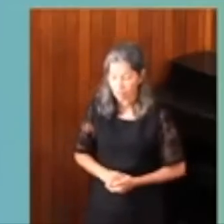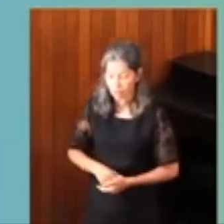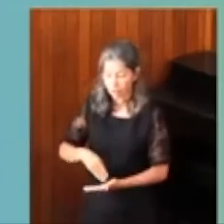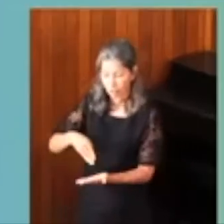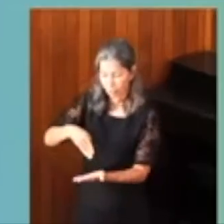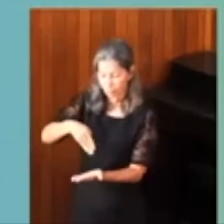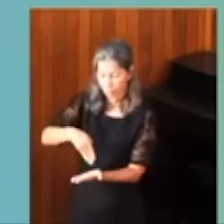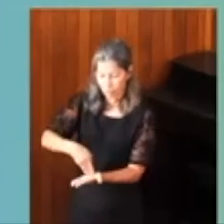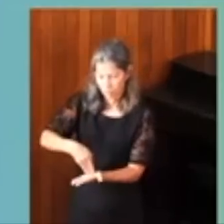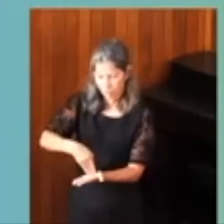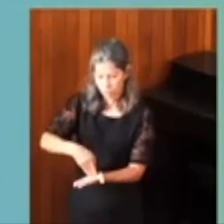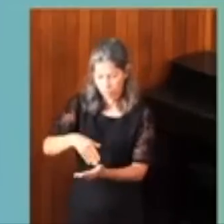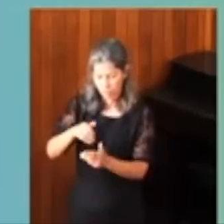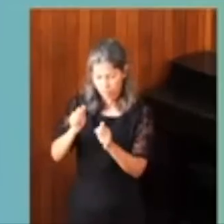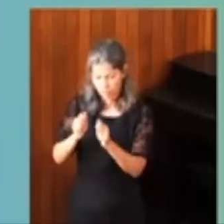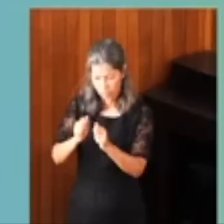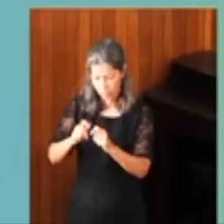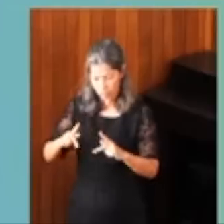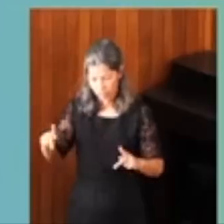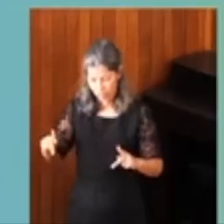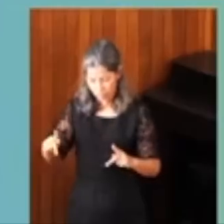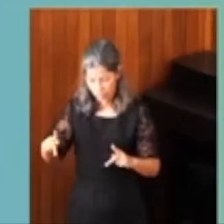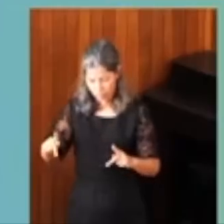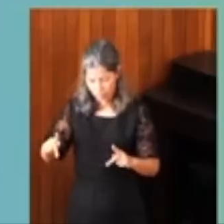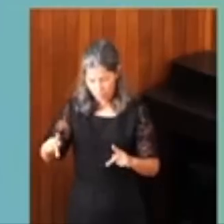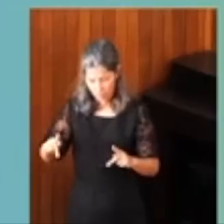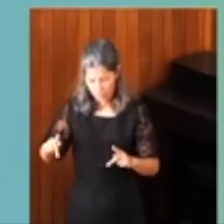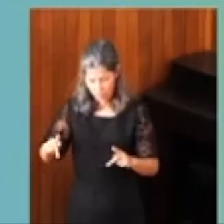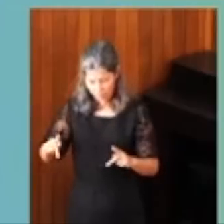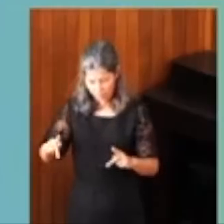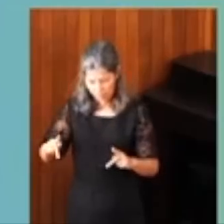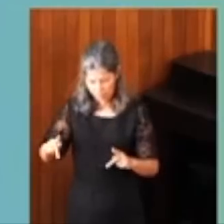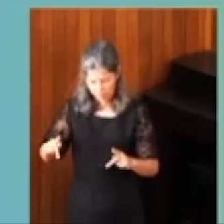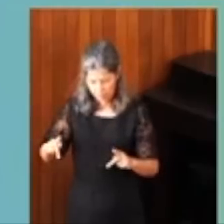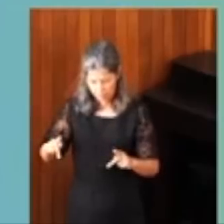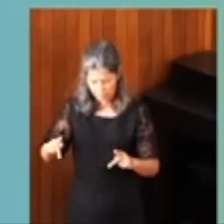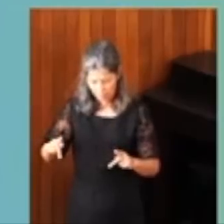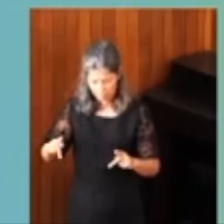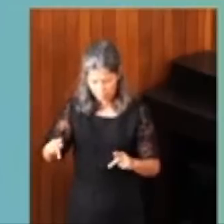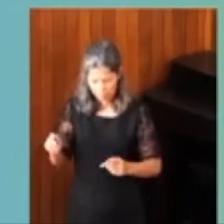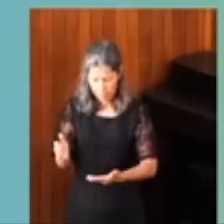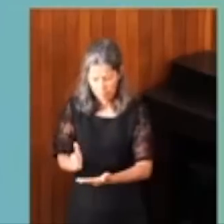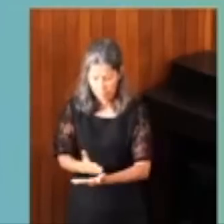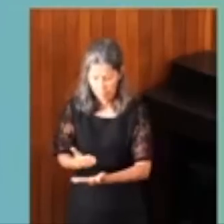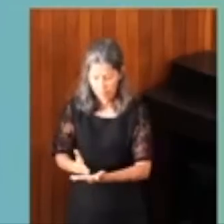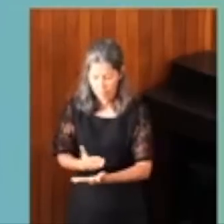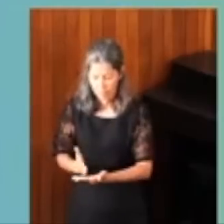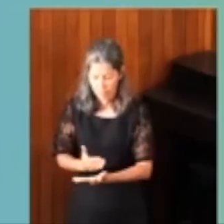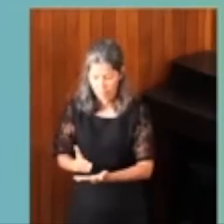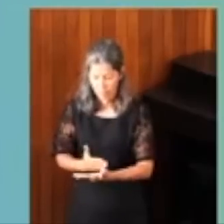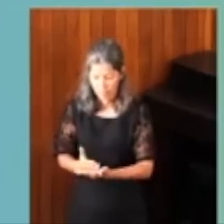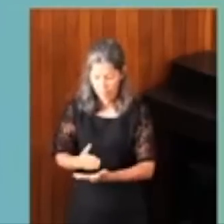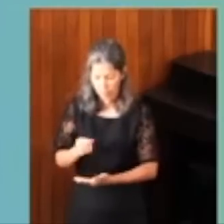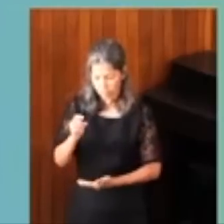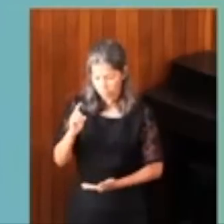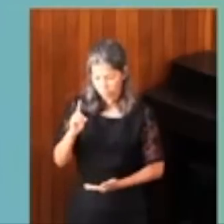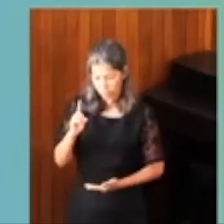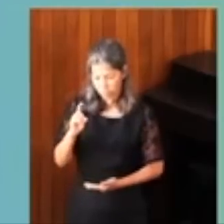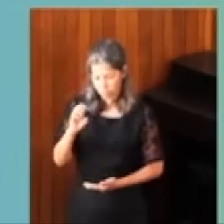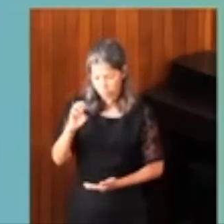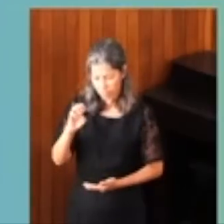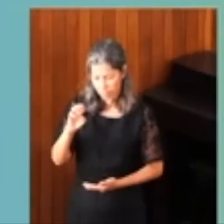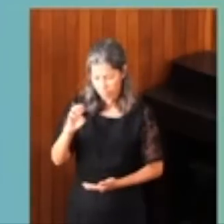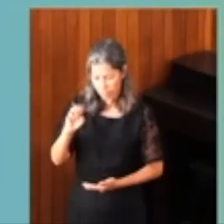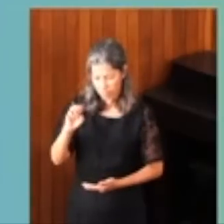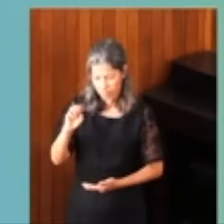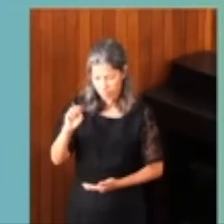do povo de Deus. Tá? Então essa é a essência do livro. Deus deu esse livro para que o povo dele entendesse. A batalha vai ser feroz,